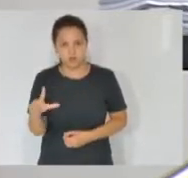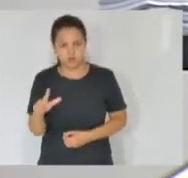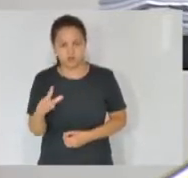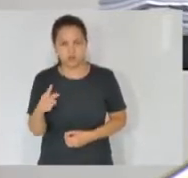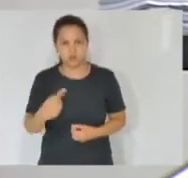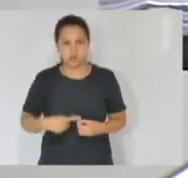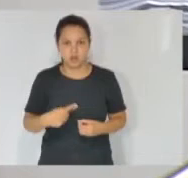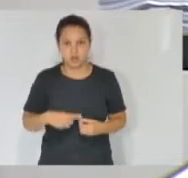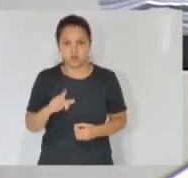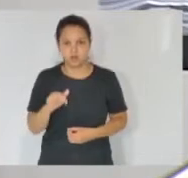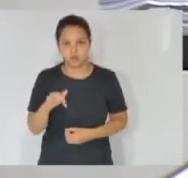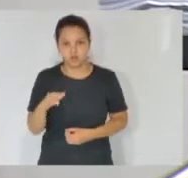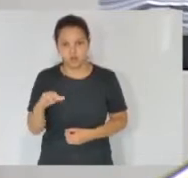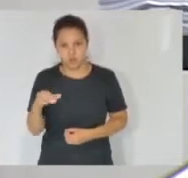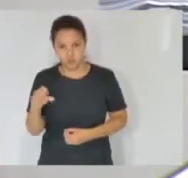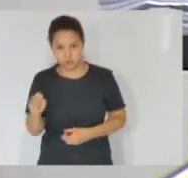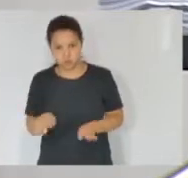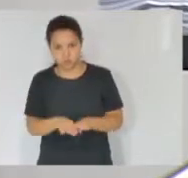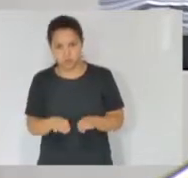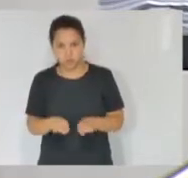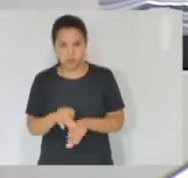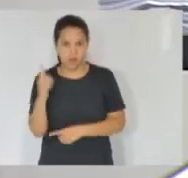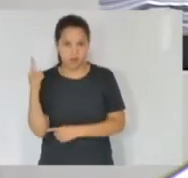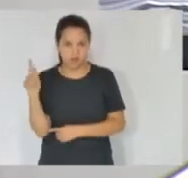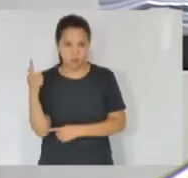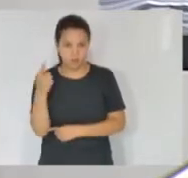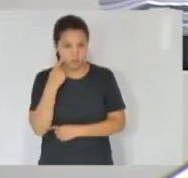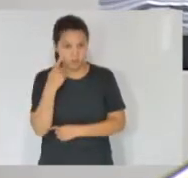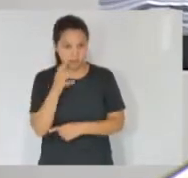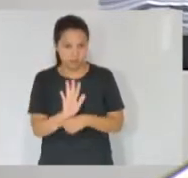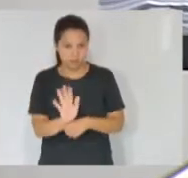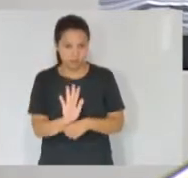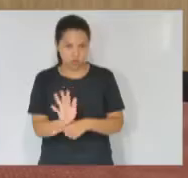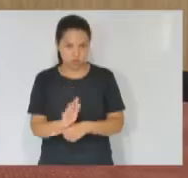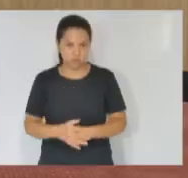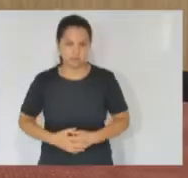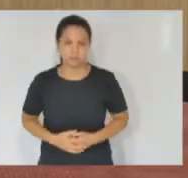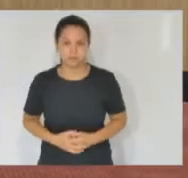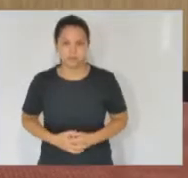de Gaspar. E eu gostaria de passar um vídeo e uma imagem para vocês.